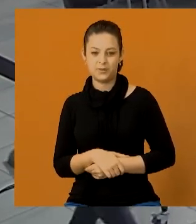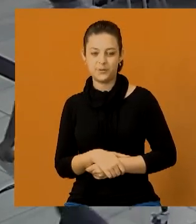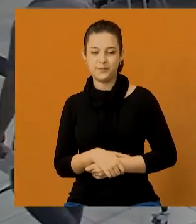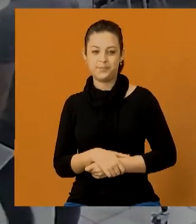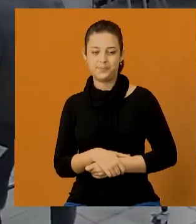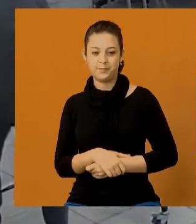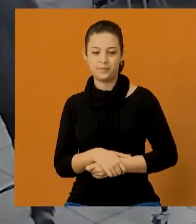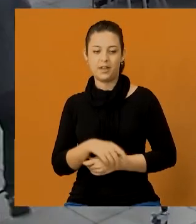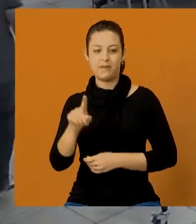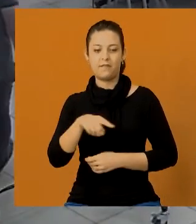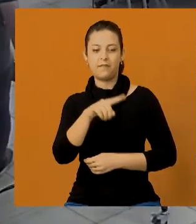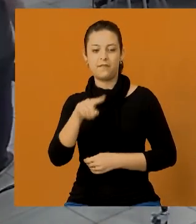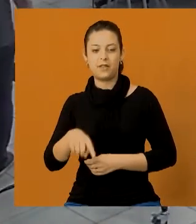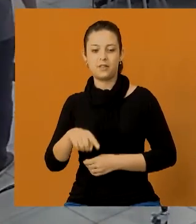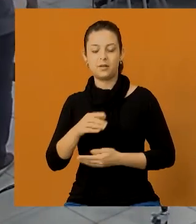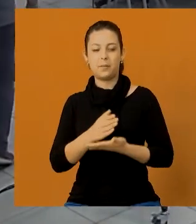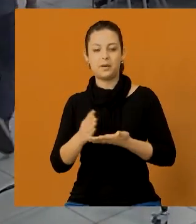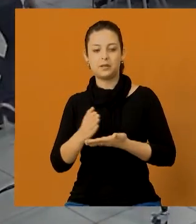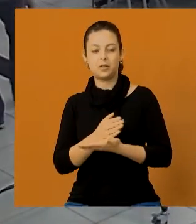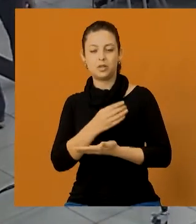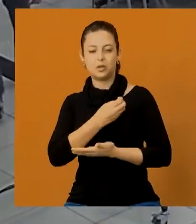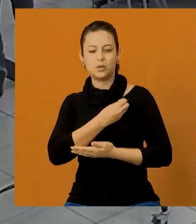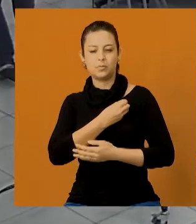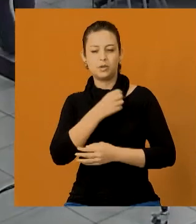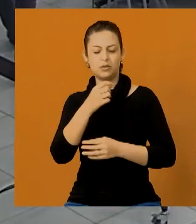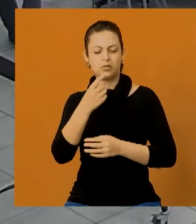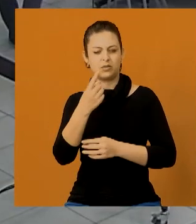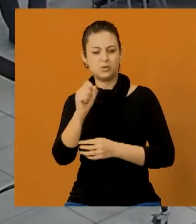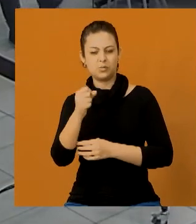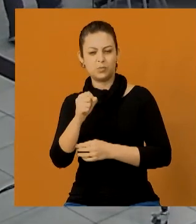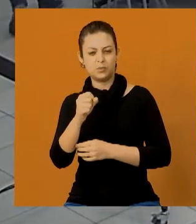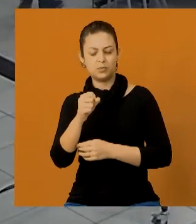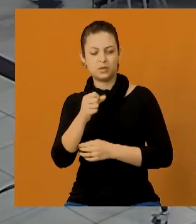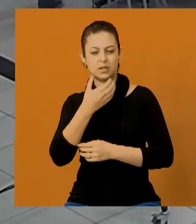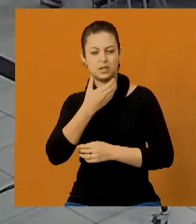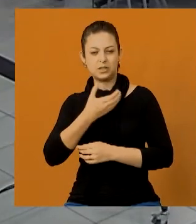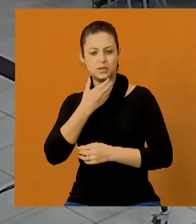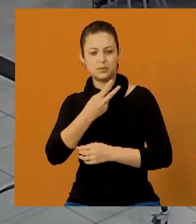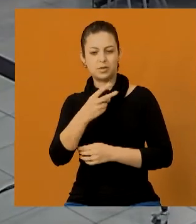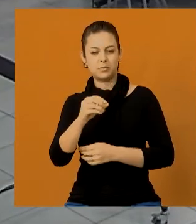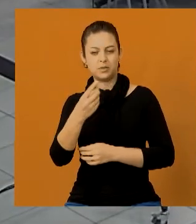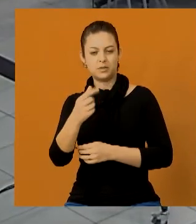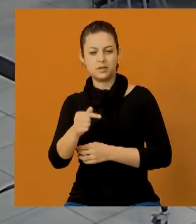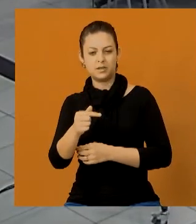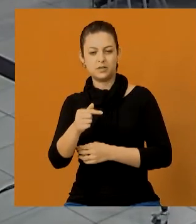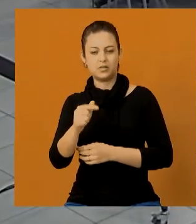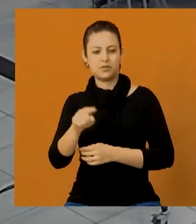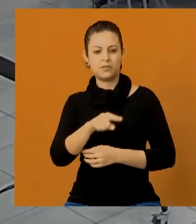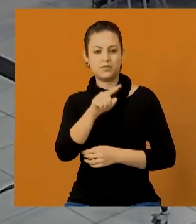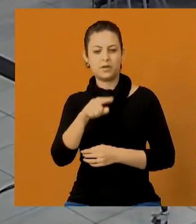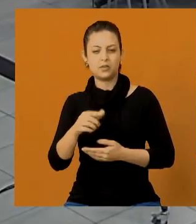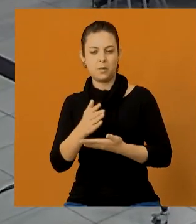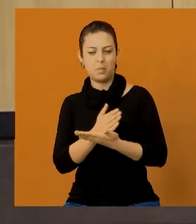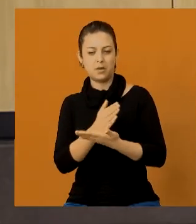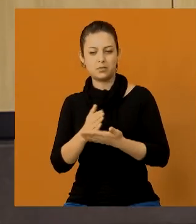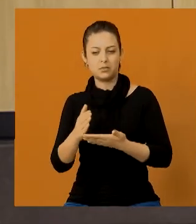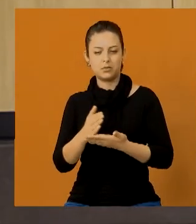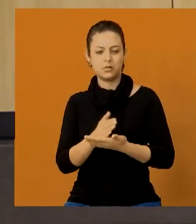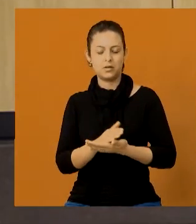Veto parcial número 8, de 18 de dezembro de 2017. Veto parcial